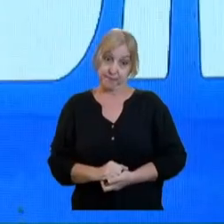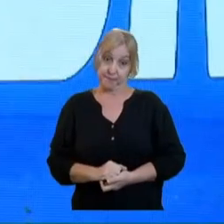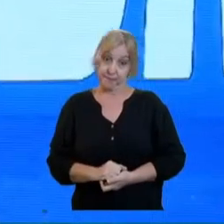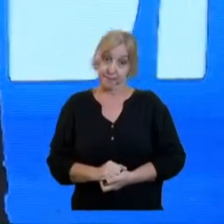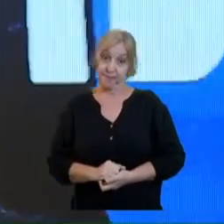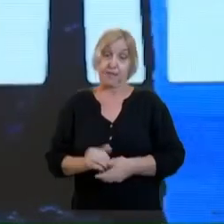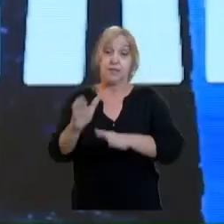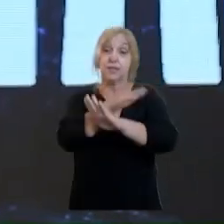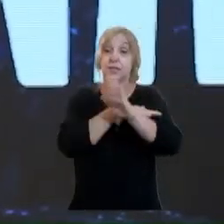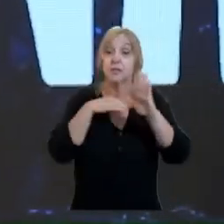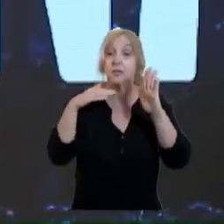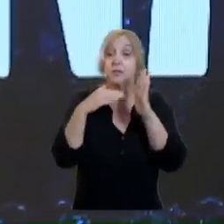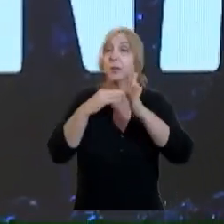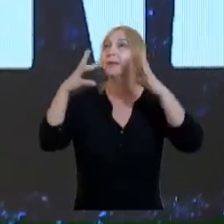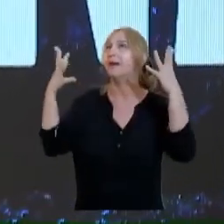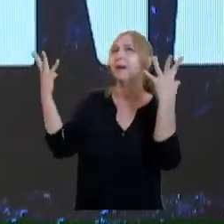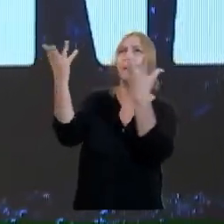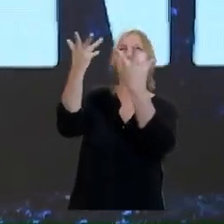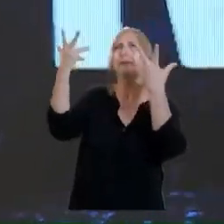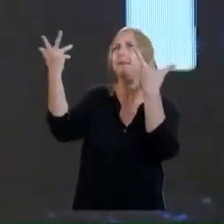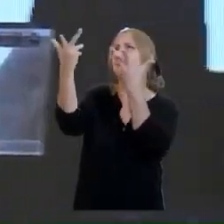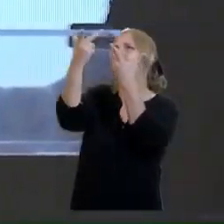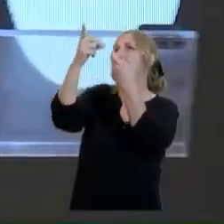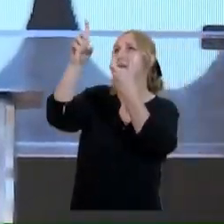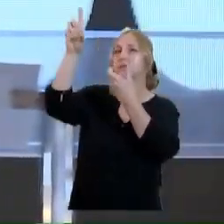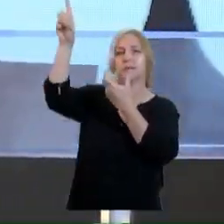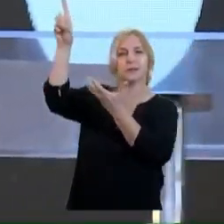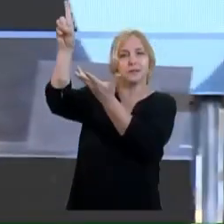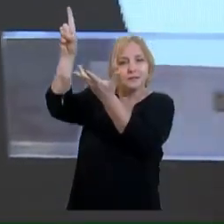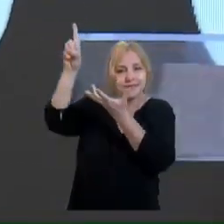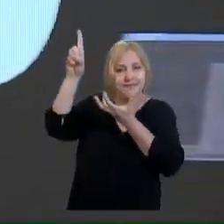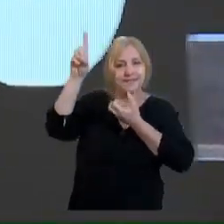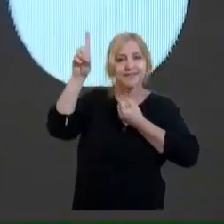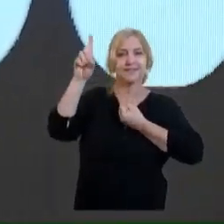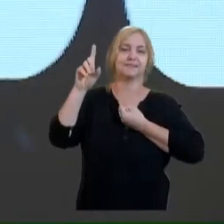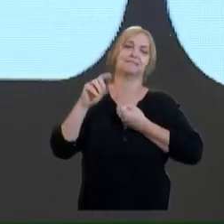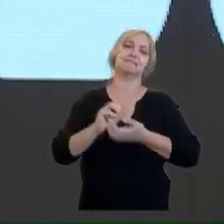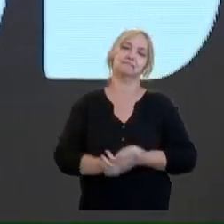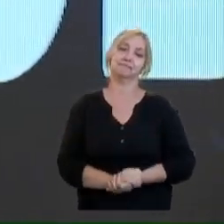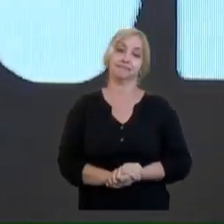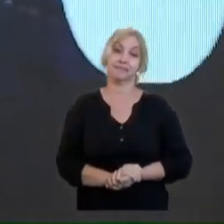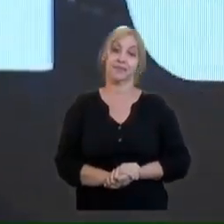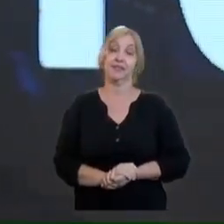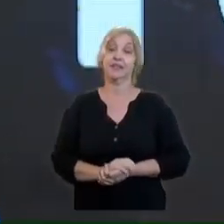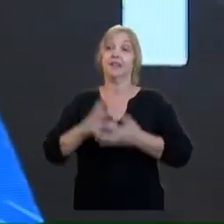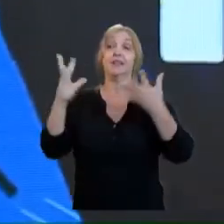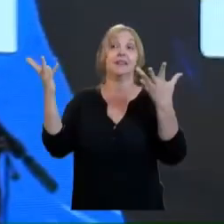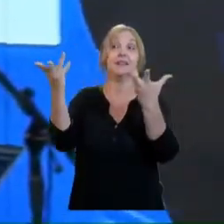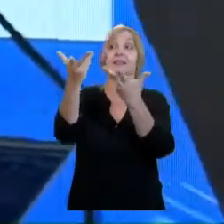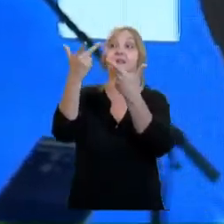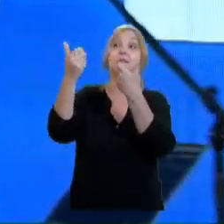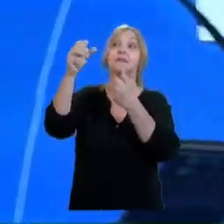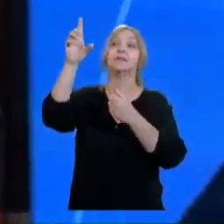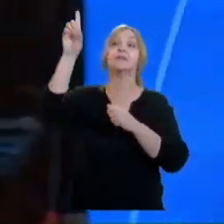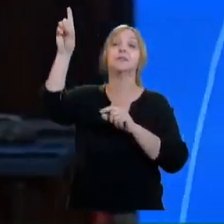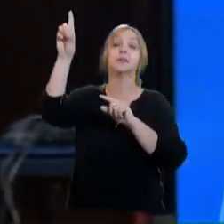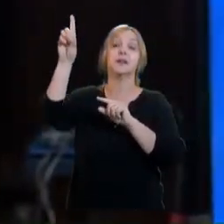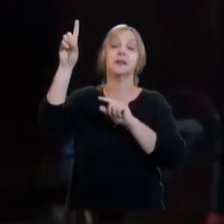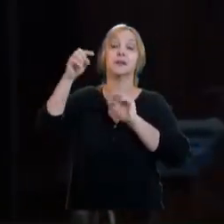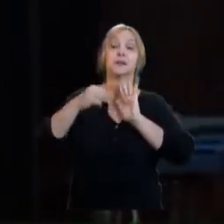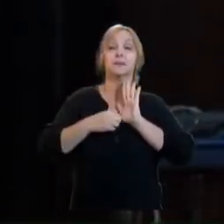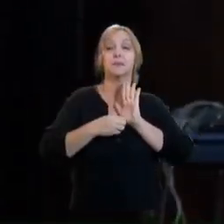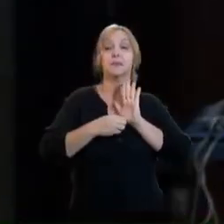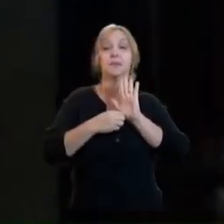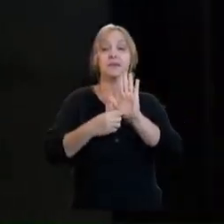Sejais tomados de toda a plenitude de Deus. E toda a plenitude de Deus se